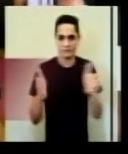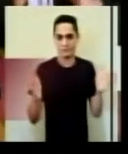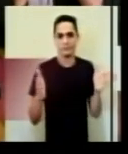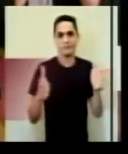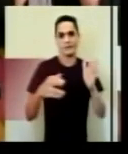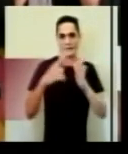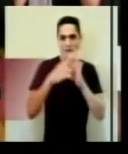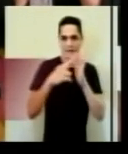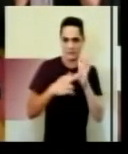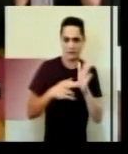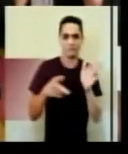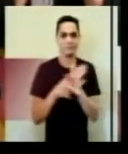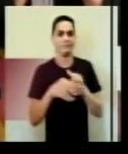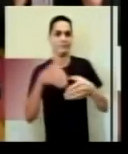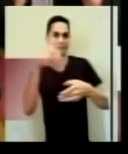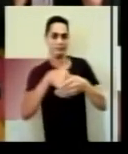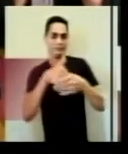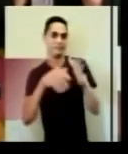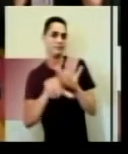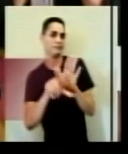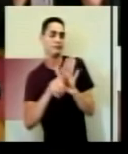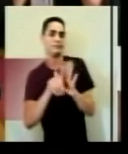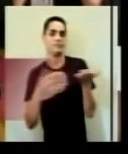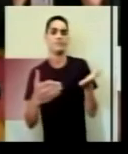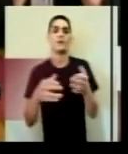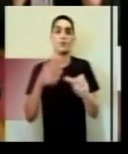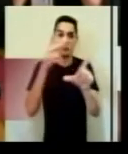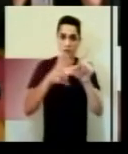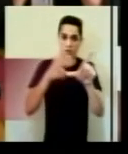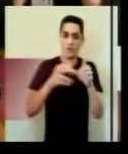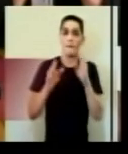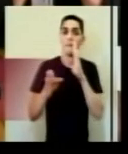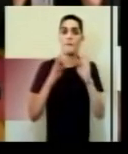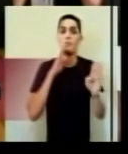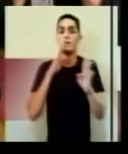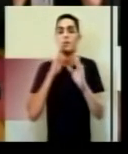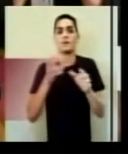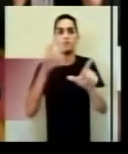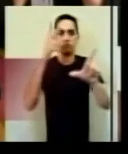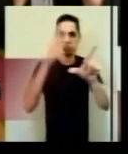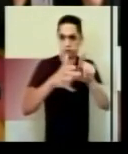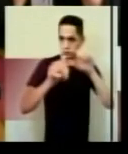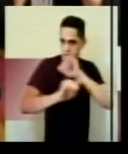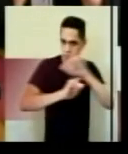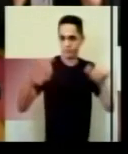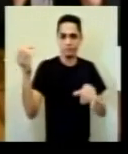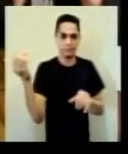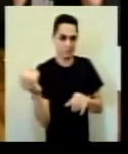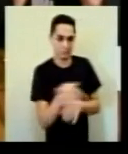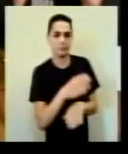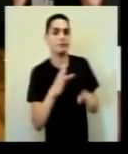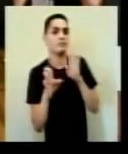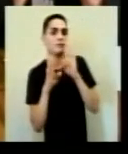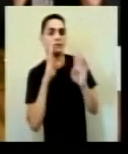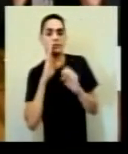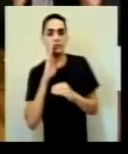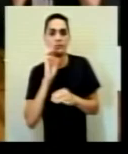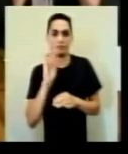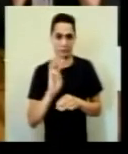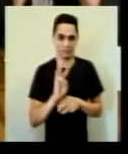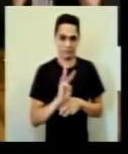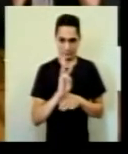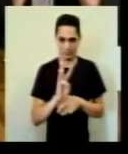reforçar que nós estamos para entrar aí no período de restrições em função da legislação eleitoral. Por isso, a nossa live